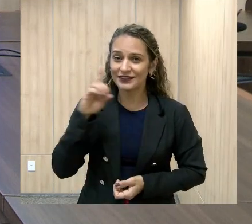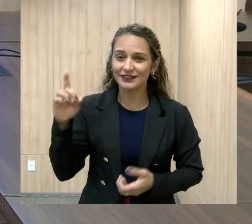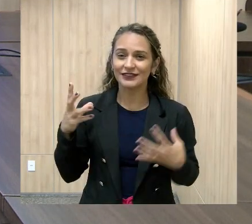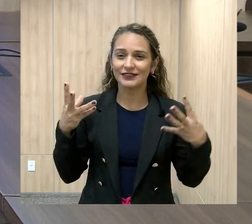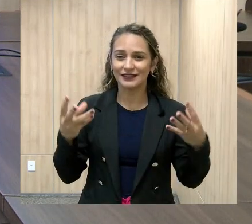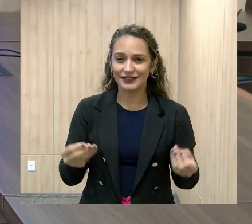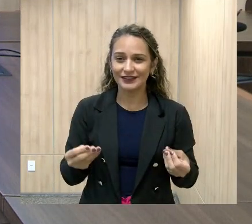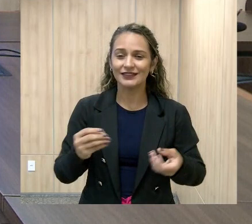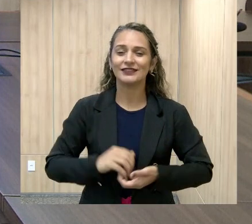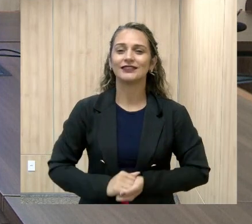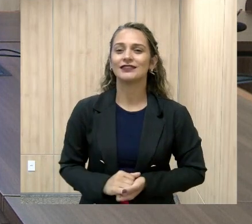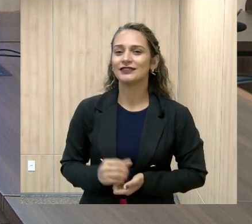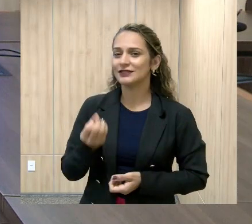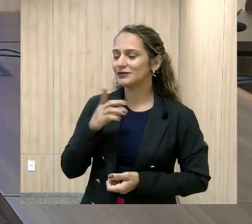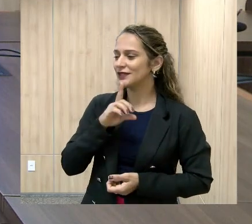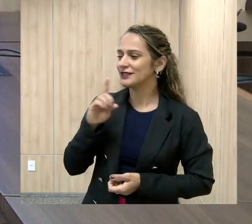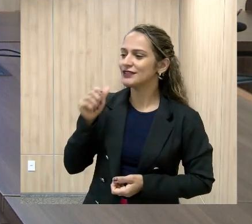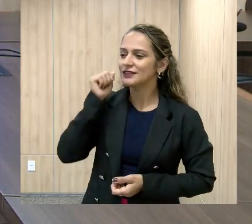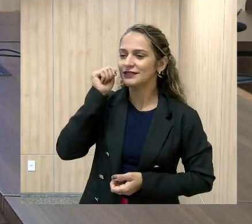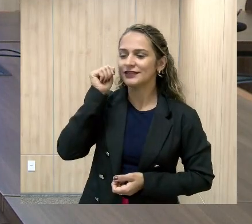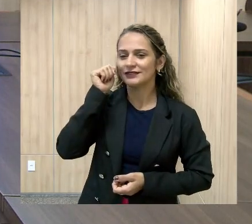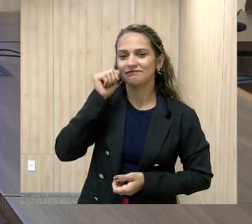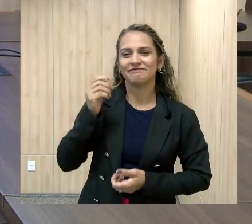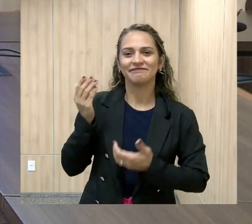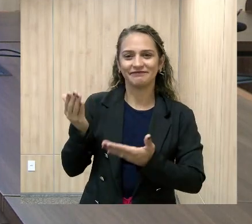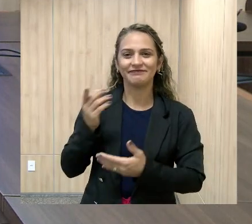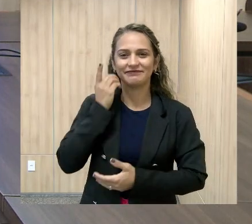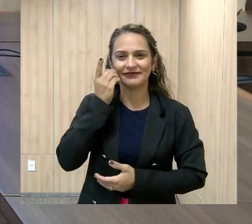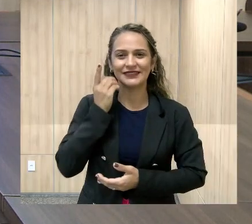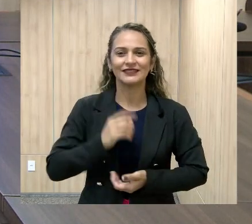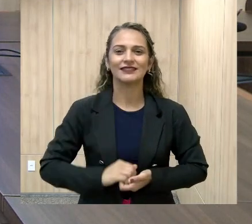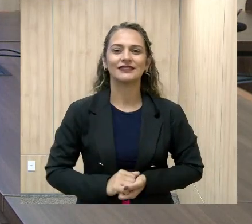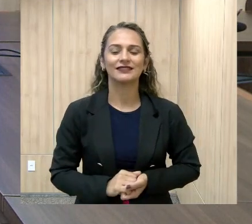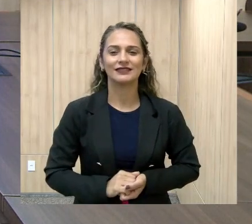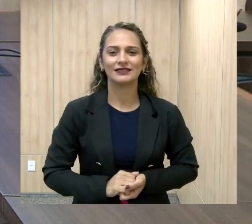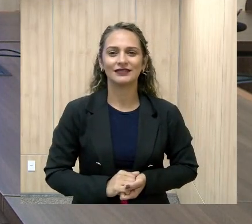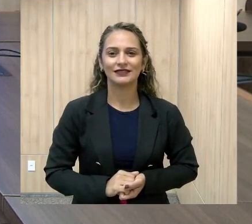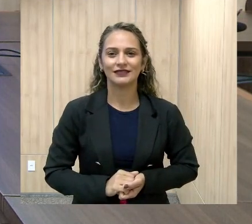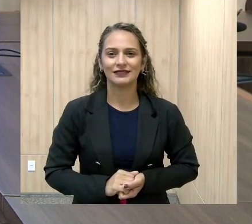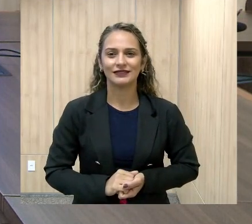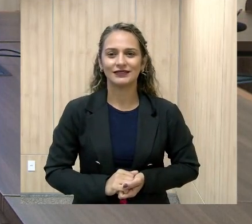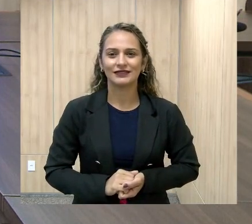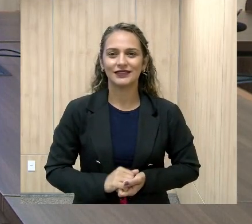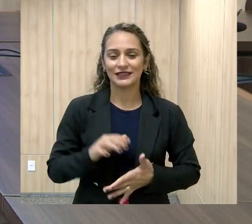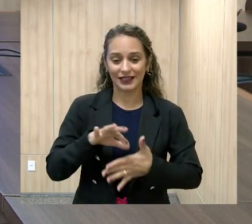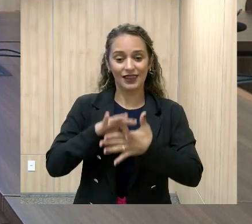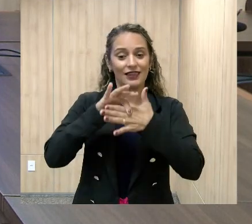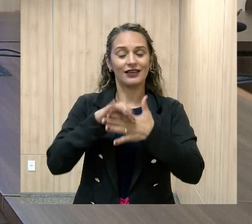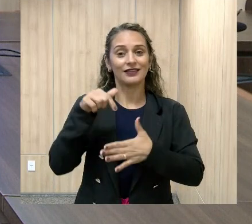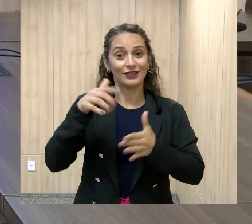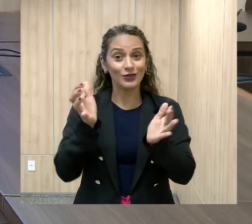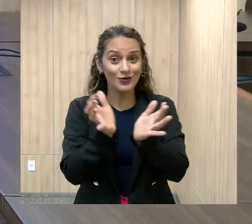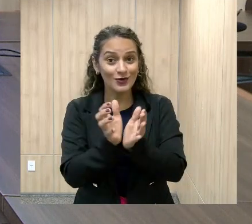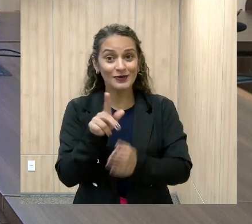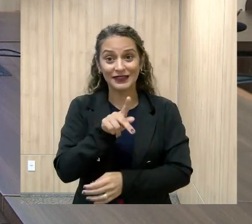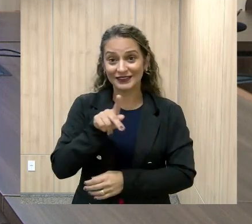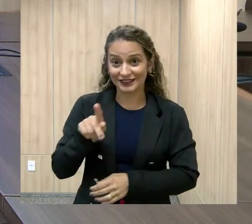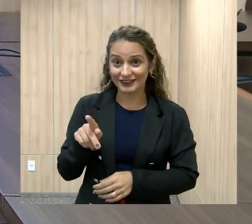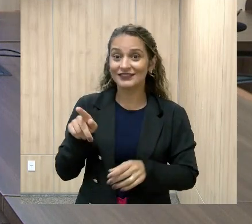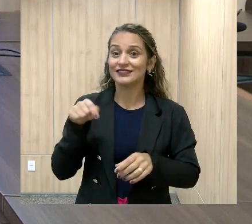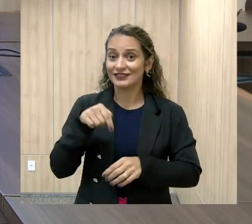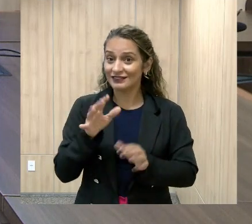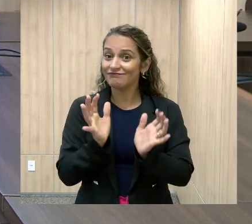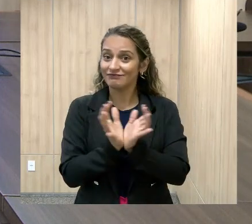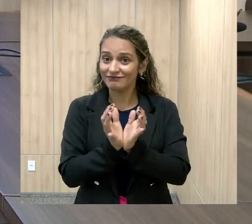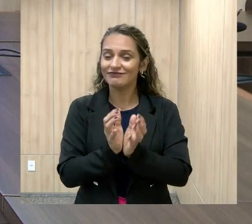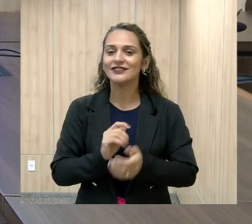Bom dia a todos bom dia deputada Thaíssa é Nossa Líder aqui né nossa presidente